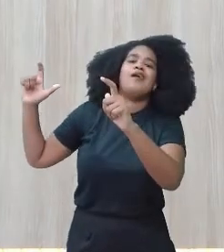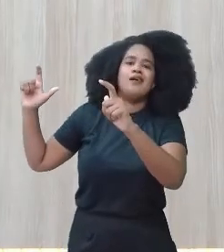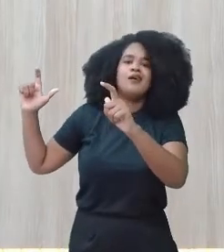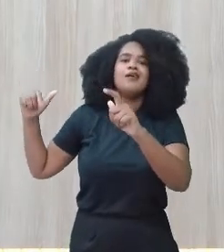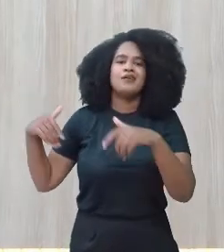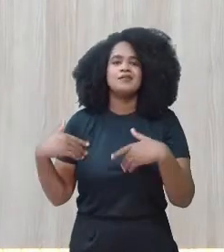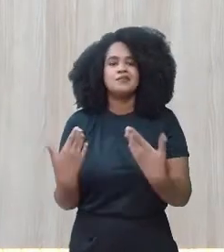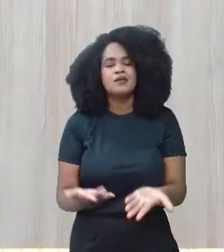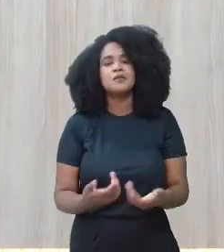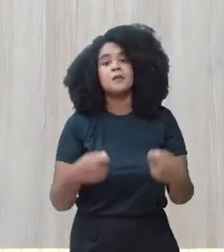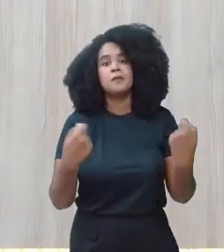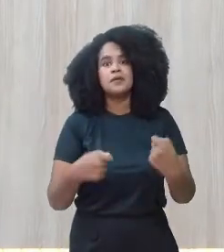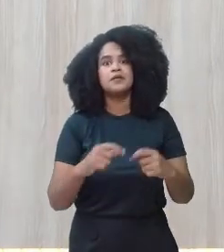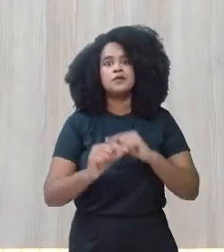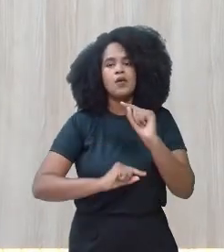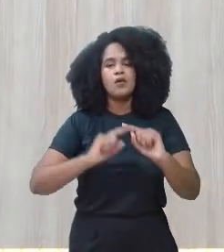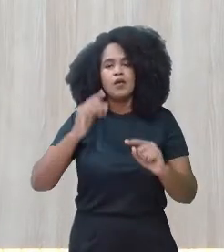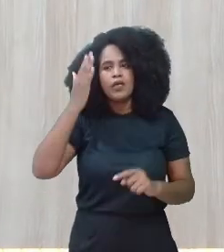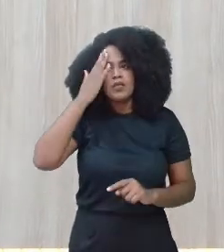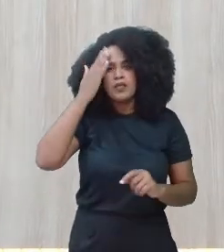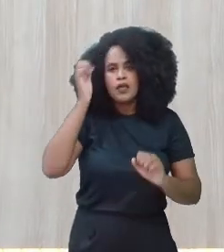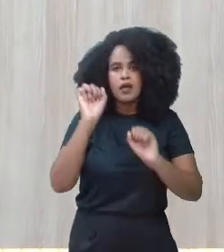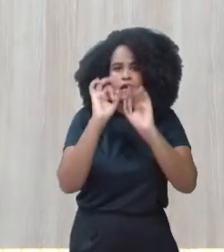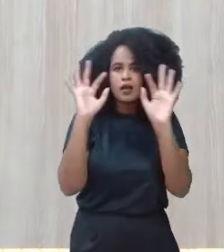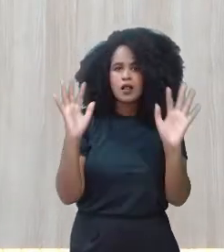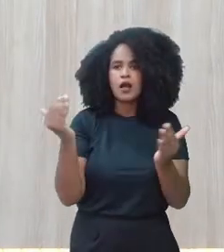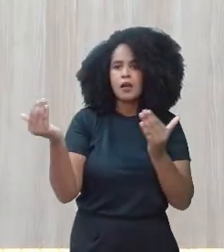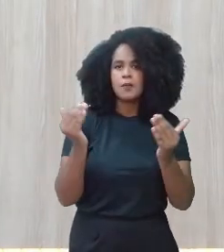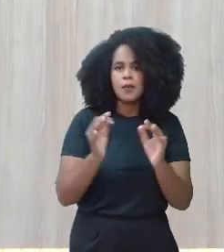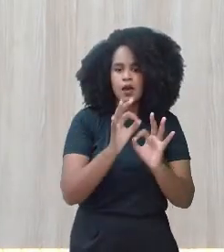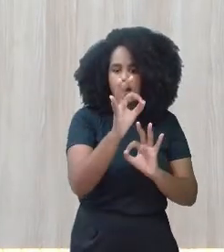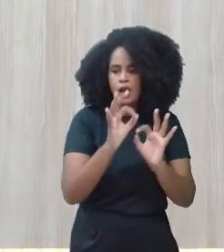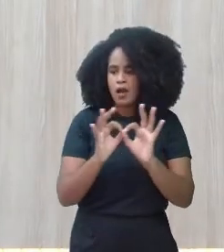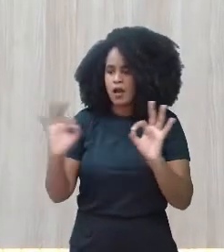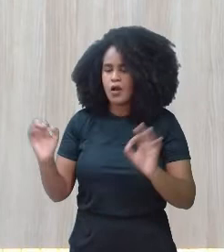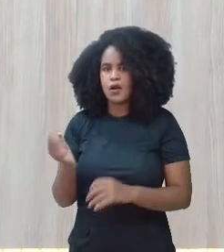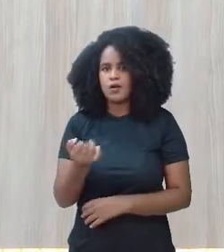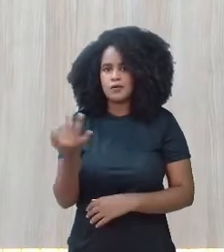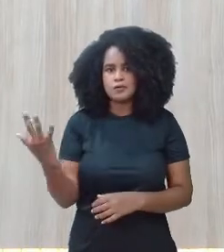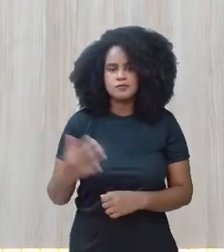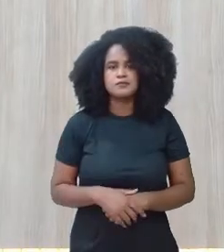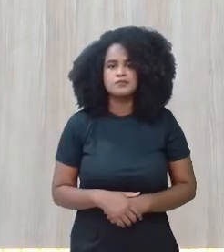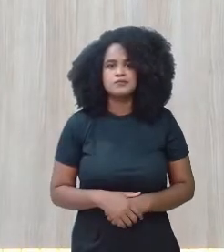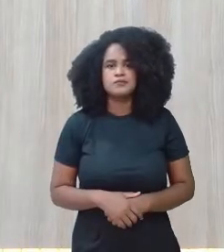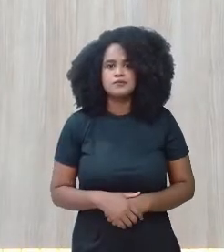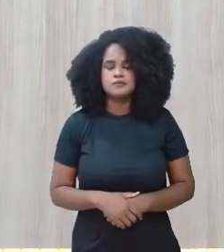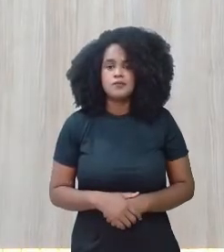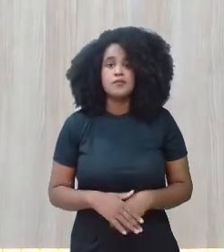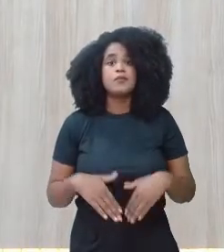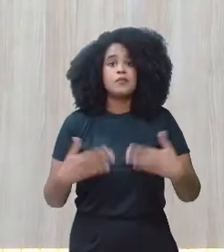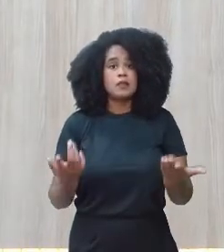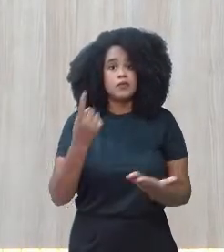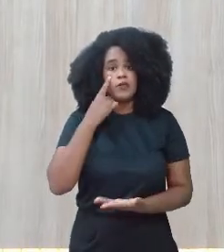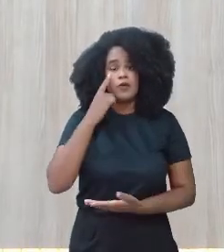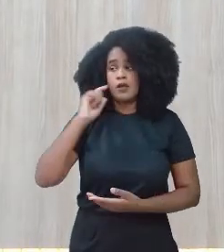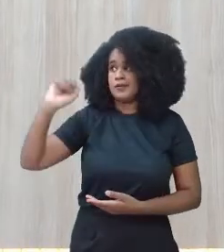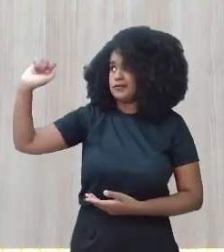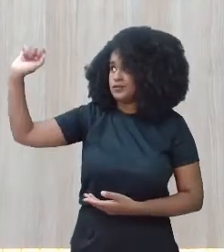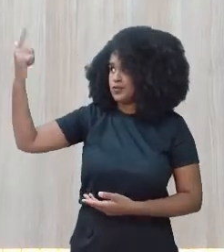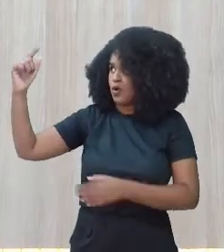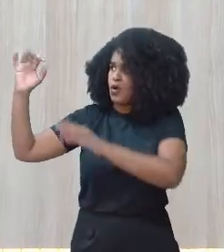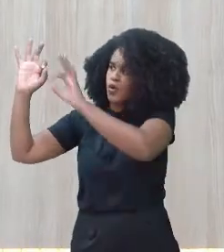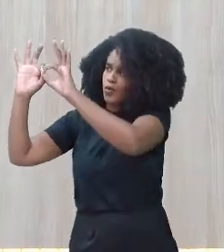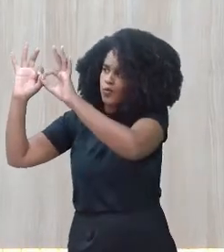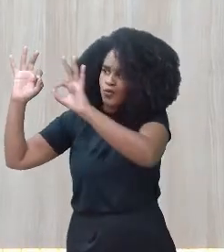comece a relacionar essa noção de proporção entre esses tamanhos, tá? E aí a gente sabe que essa distância é uma distância